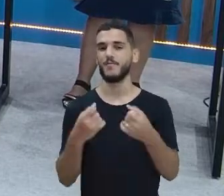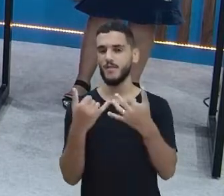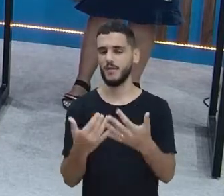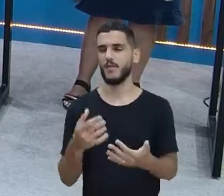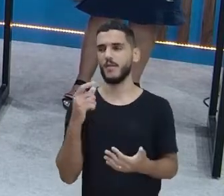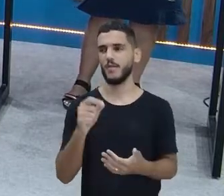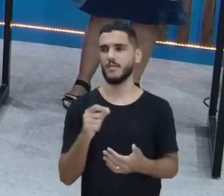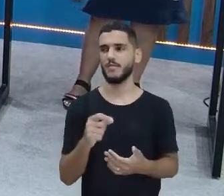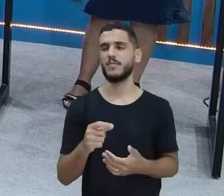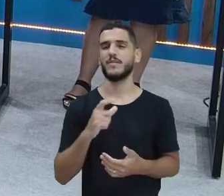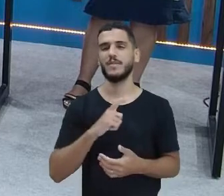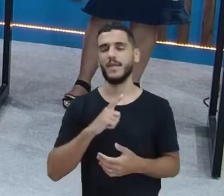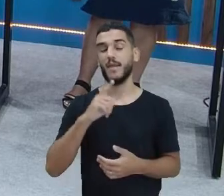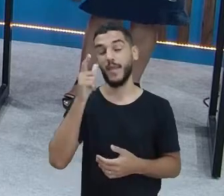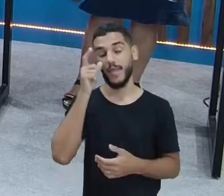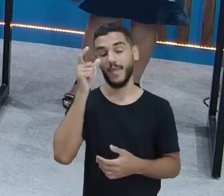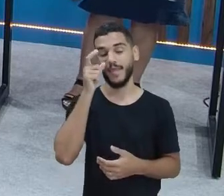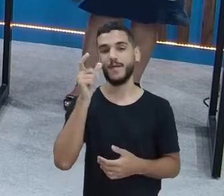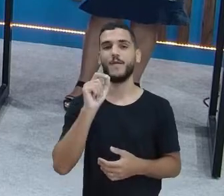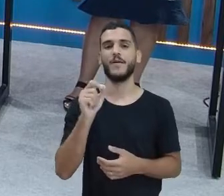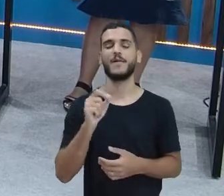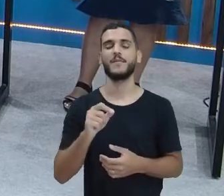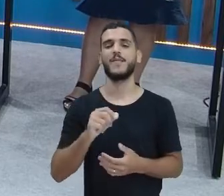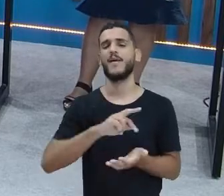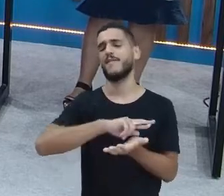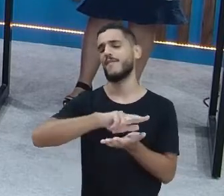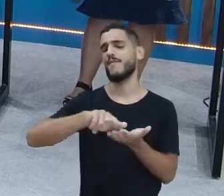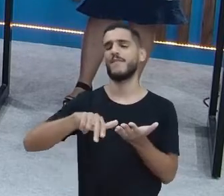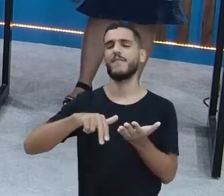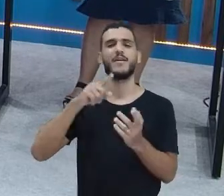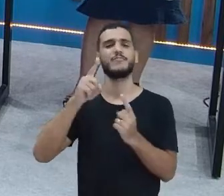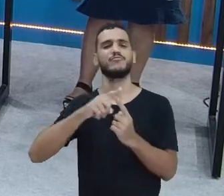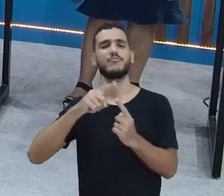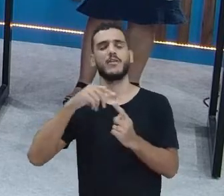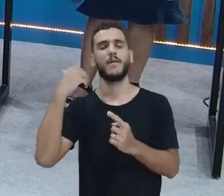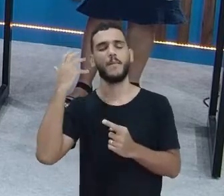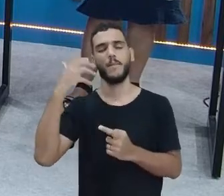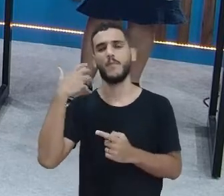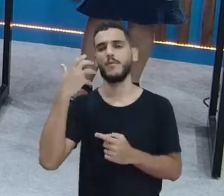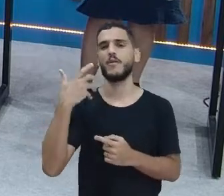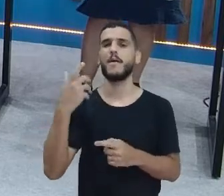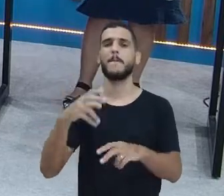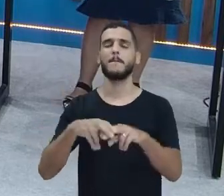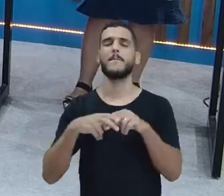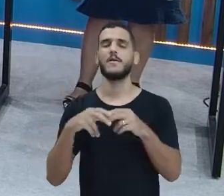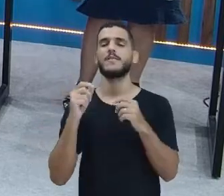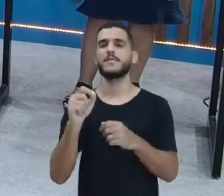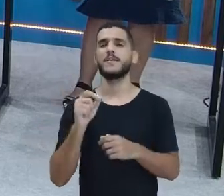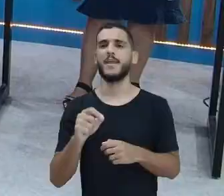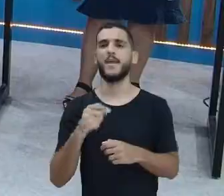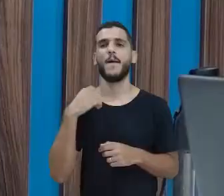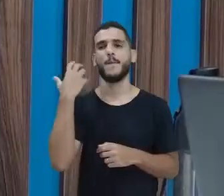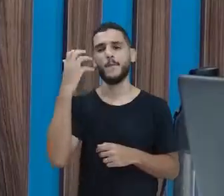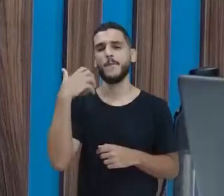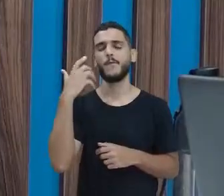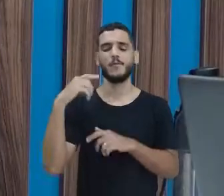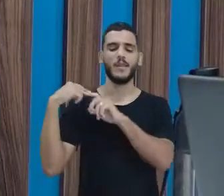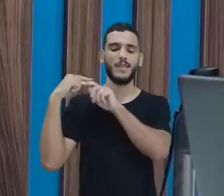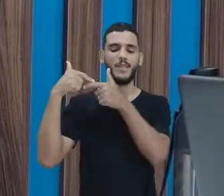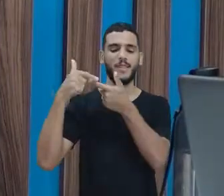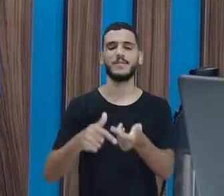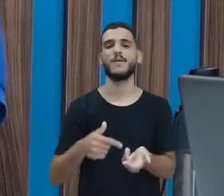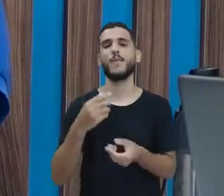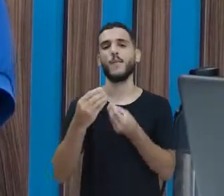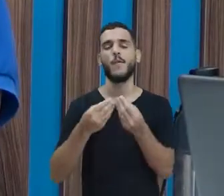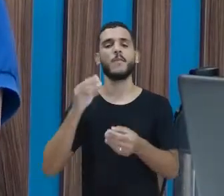vê. Interessante, como a gente falou, as versões variam conforme, né? Porque são músicas da tradição oral.